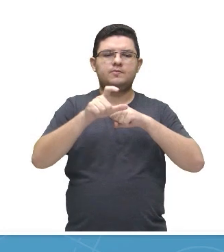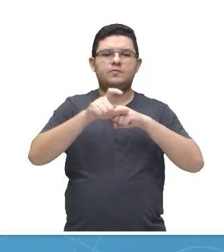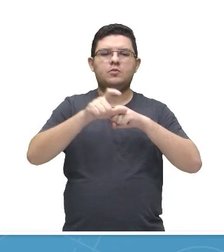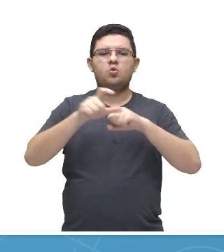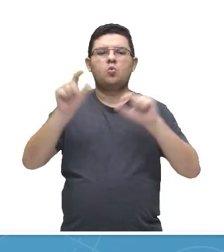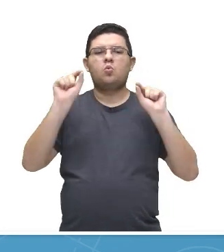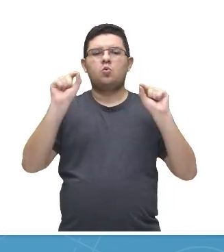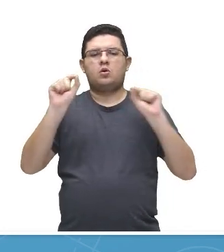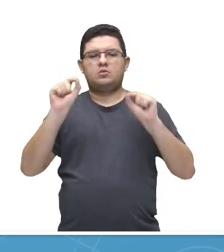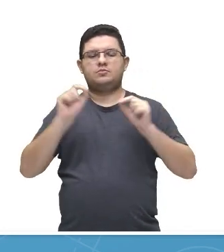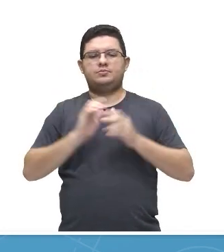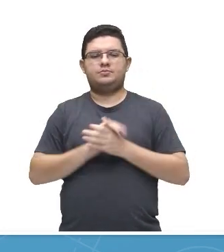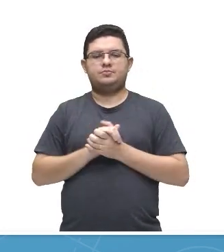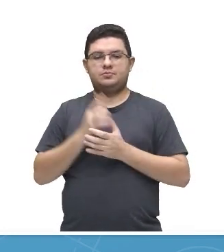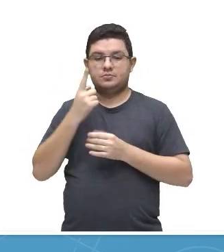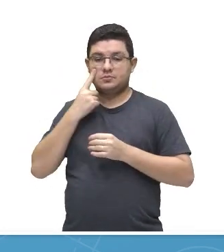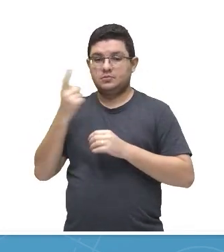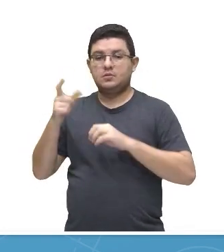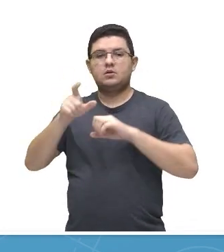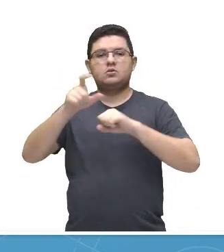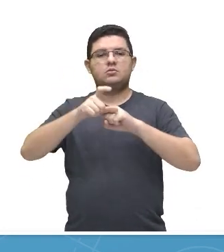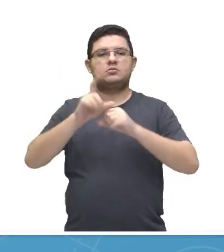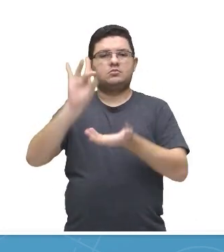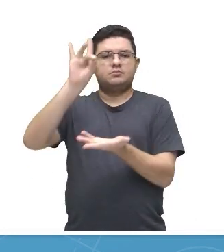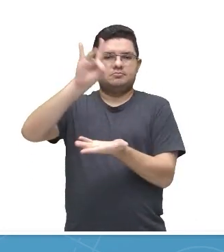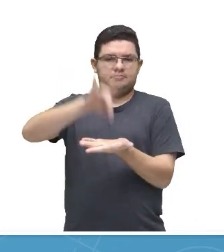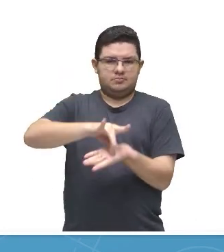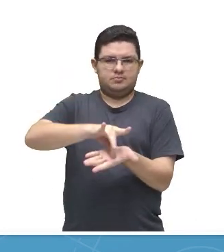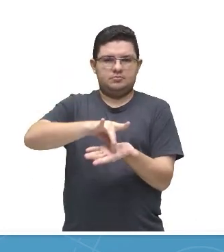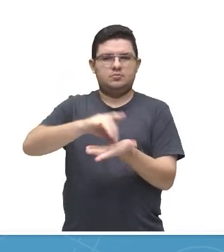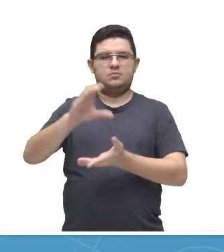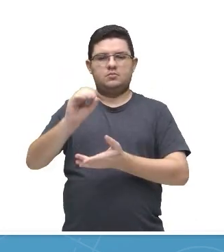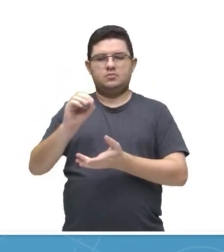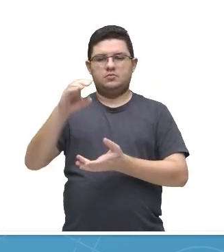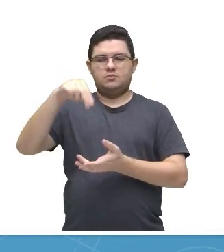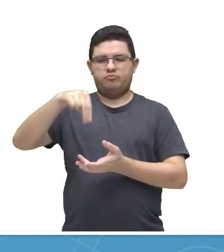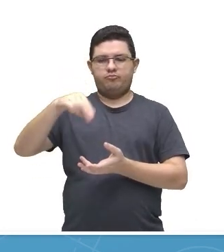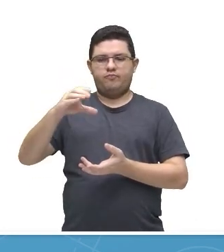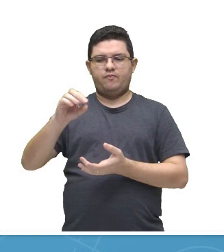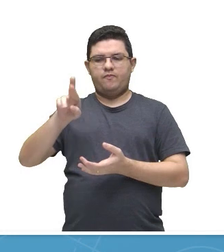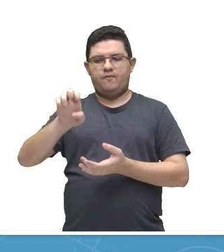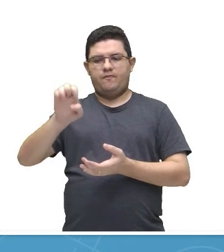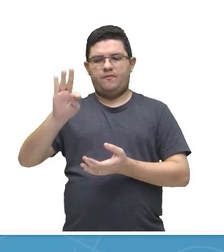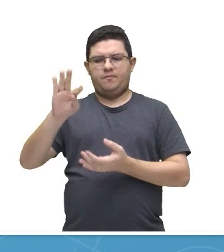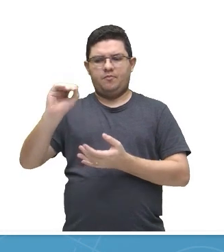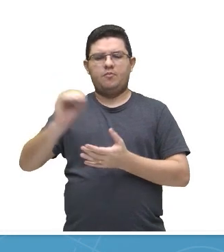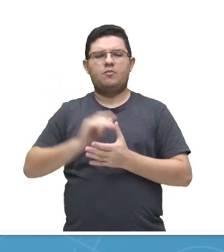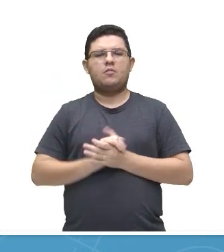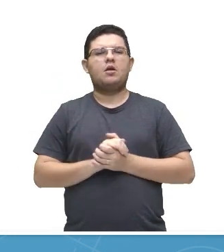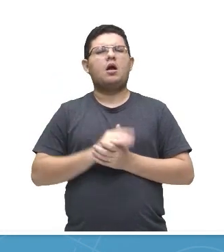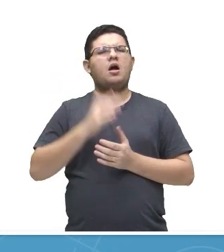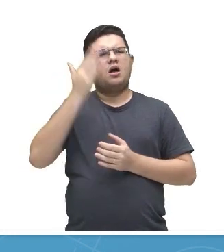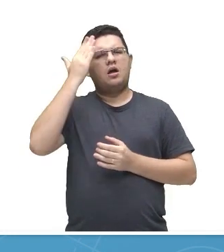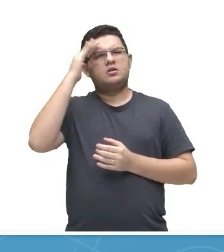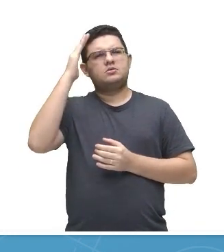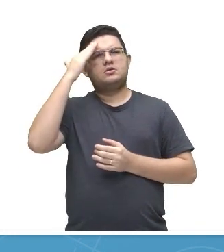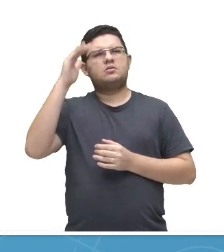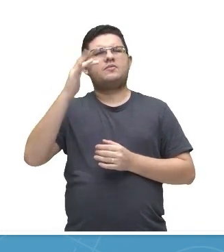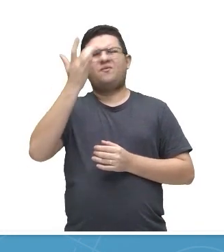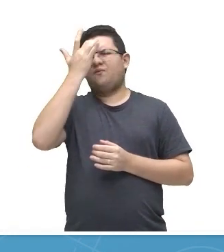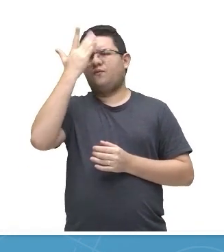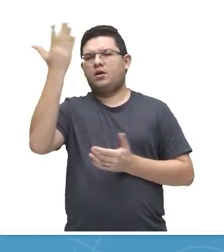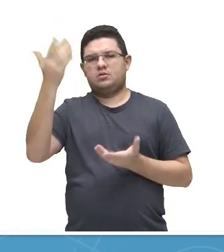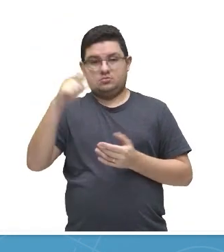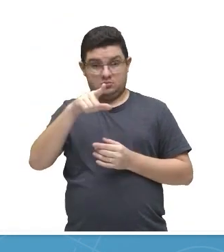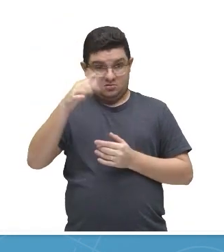substantivo. Nós temos o substantivo concreto. Ah, professora, isso é muito fácil. Eu sei o substantivo concreto, eu sei. Será que